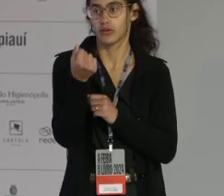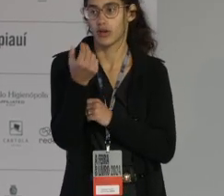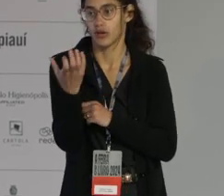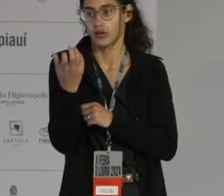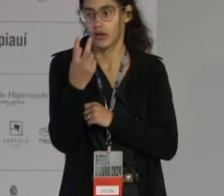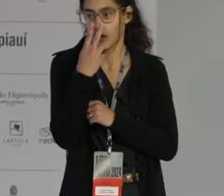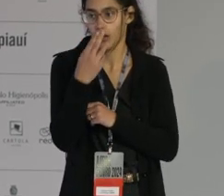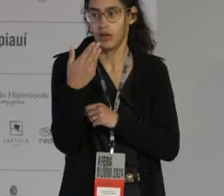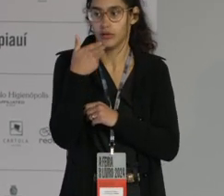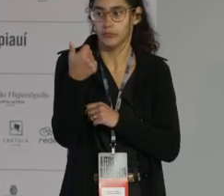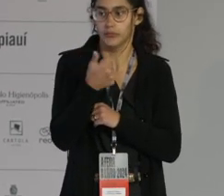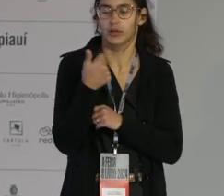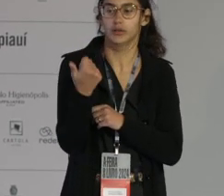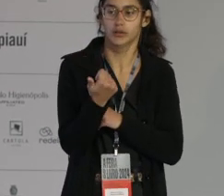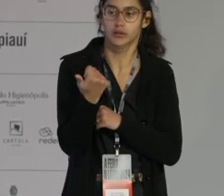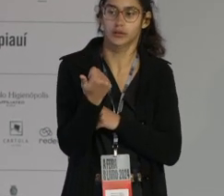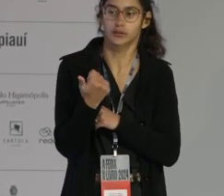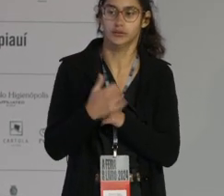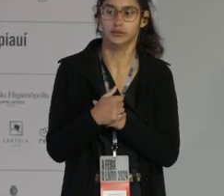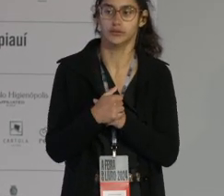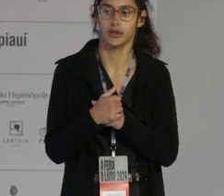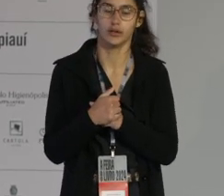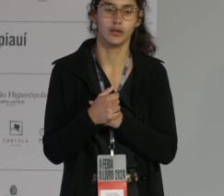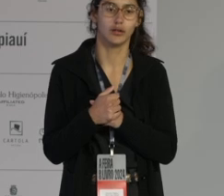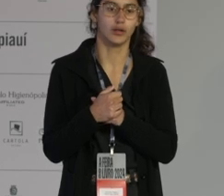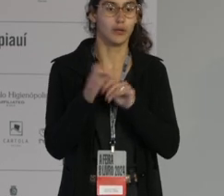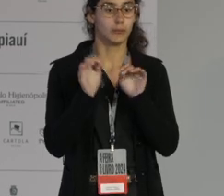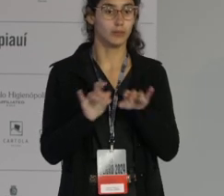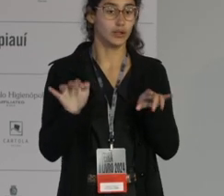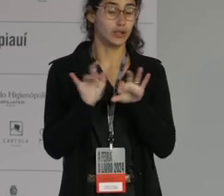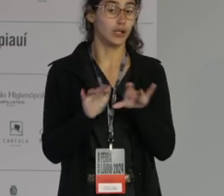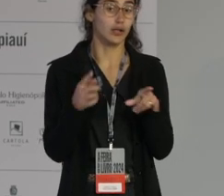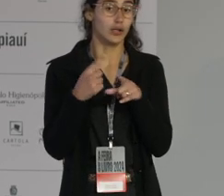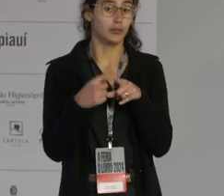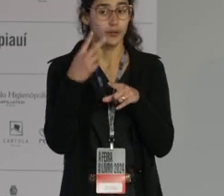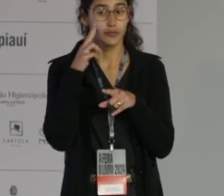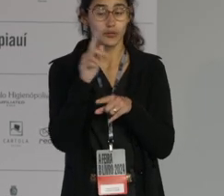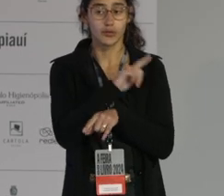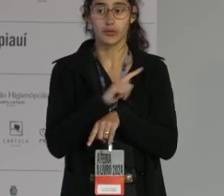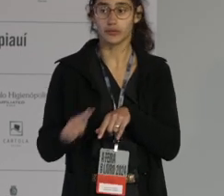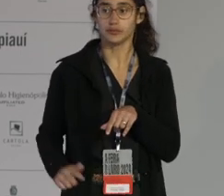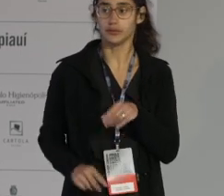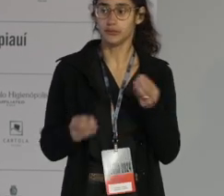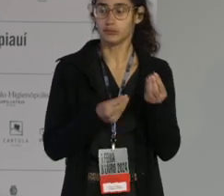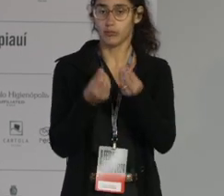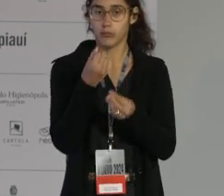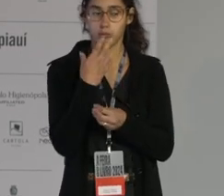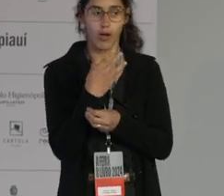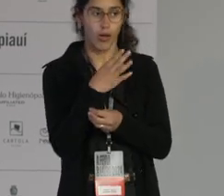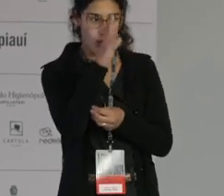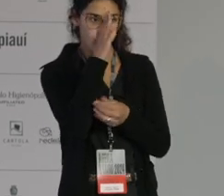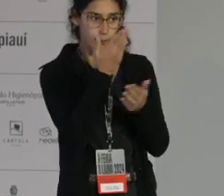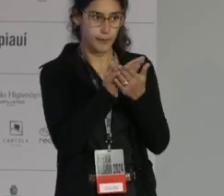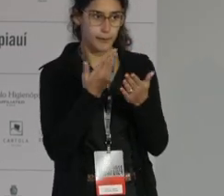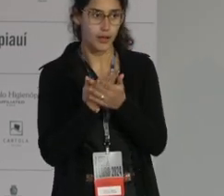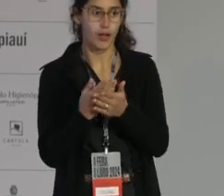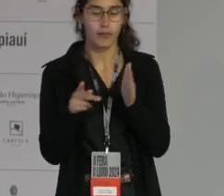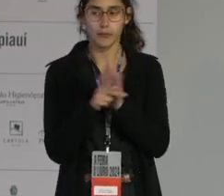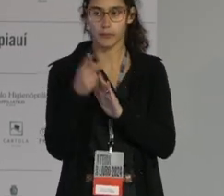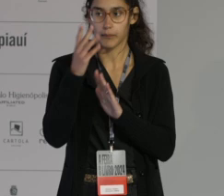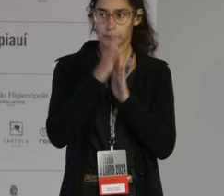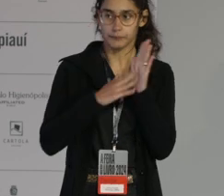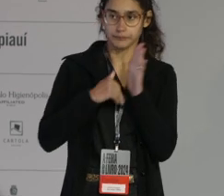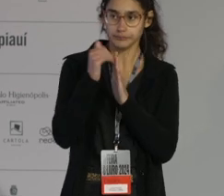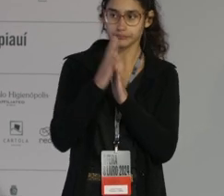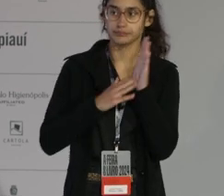resolve ser pianista, porque ele viu que o governo estava dando umas bolsas de estudo na Europa para